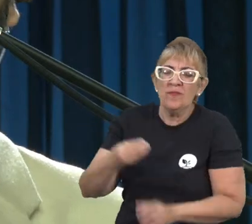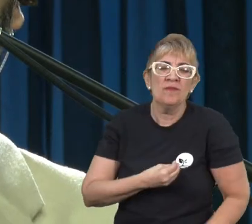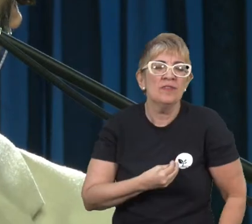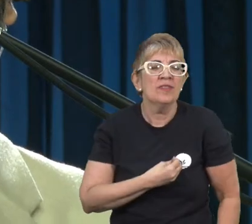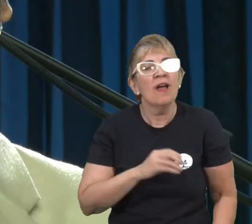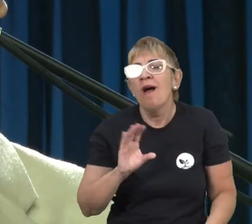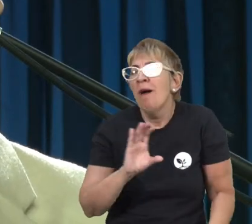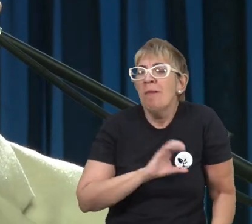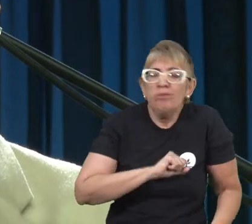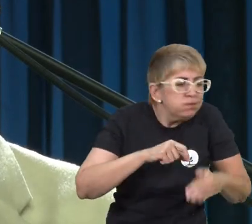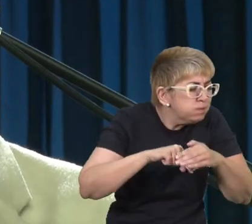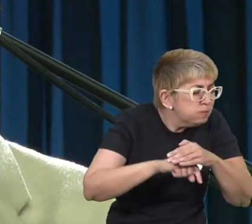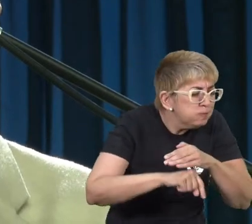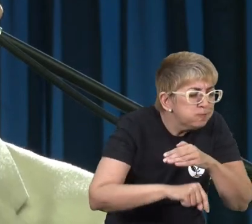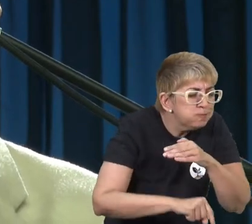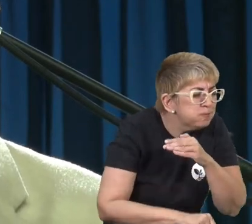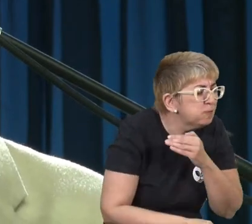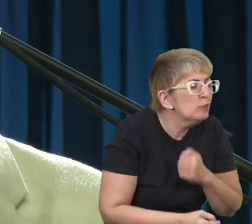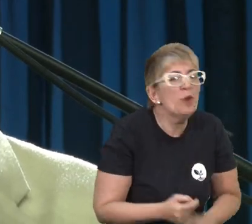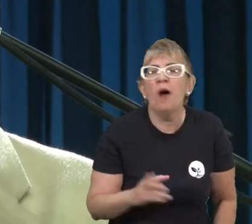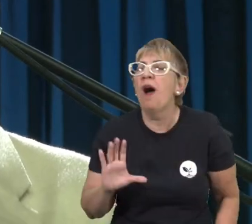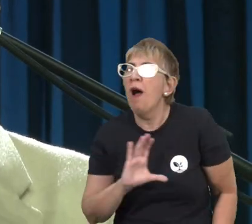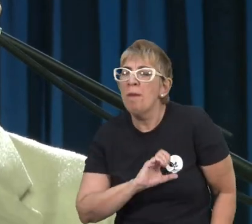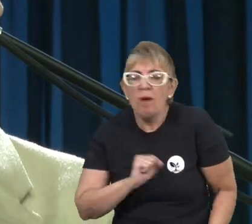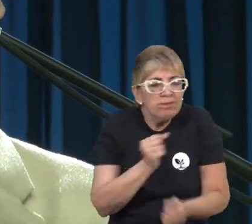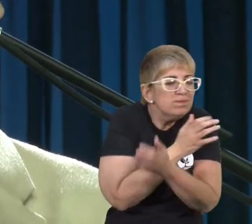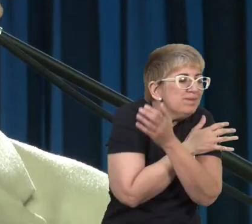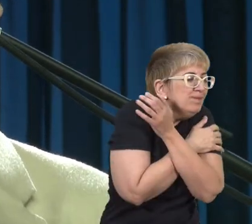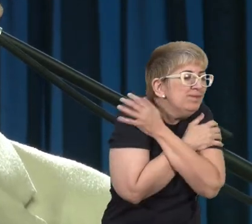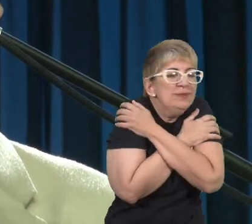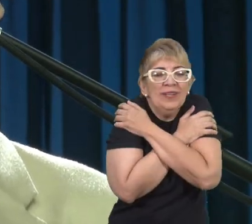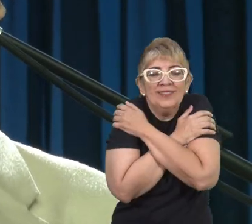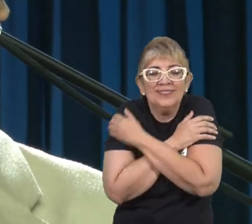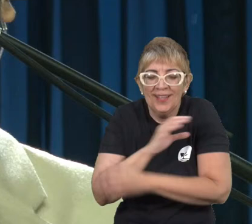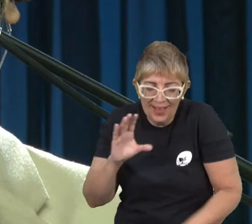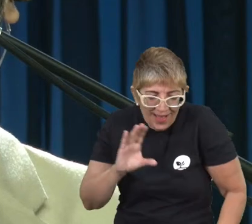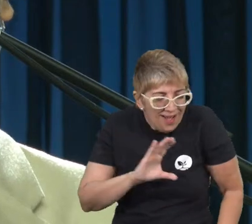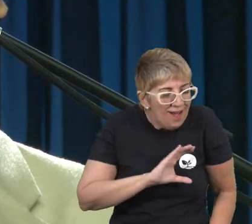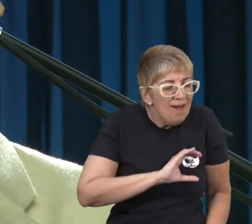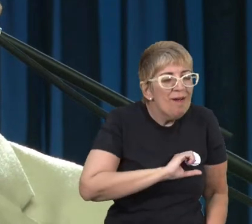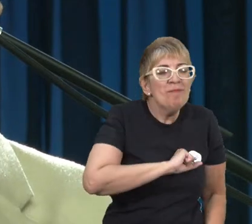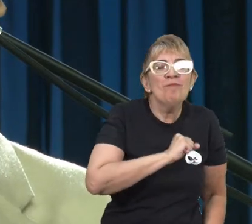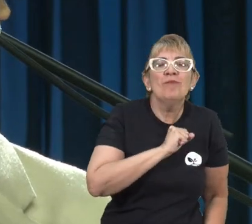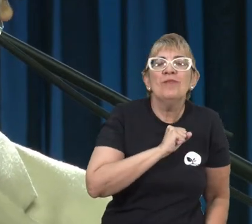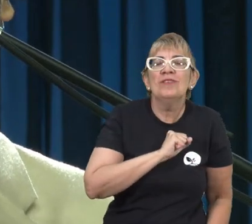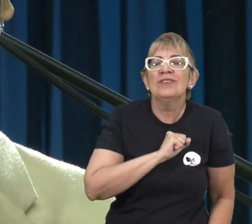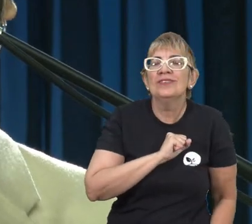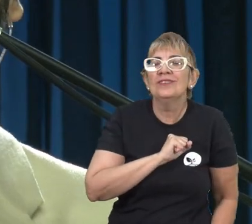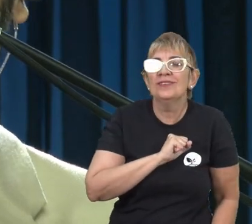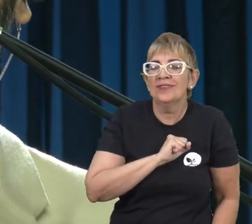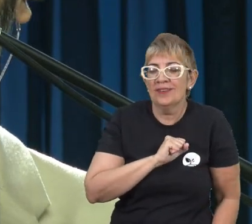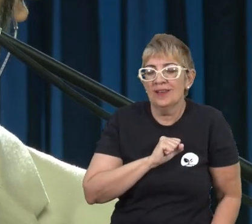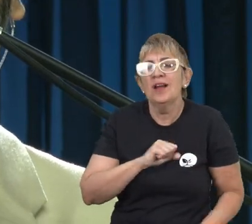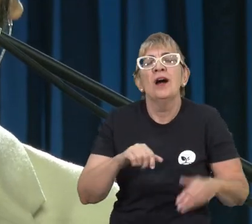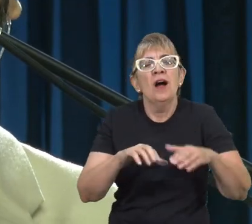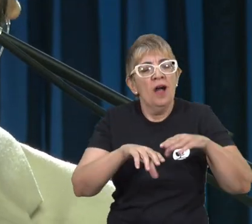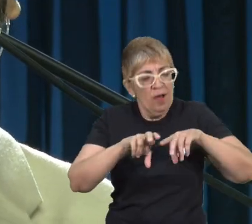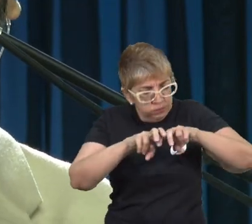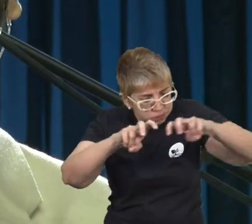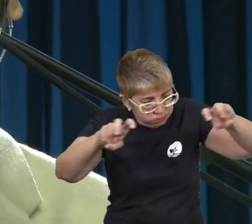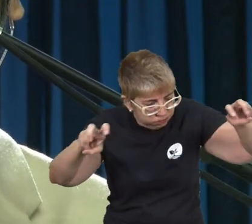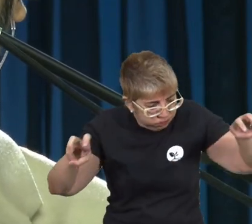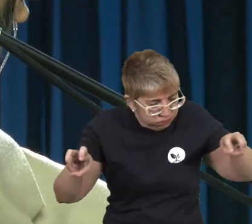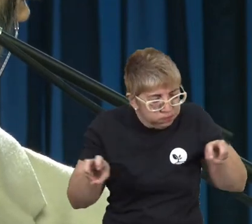amor imenso, esse amor que nos abraça, esse amor que proporcionou para nós um lugar na mesa, Senhor. Muito